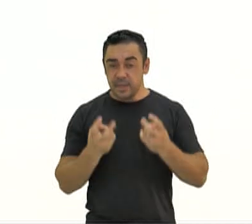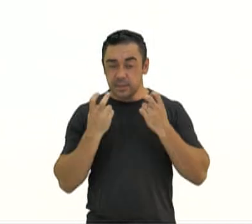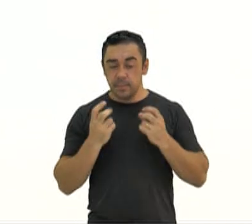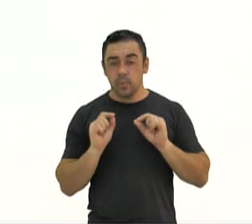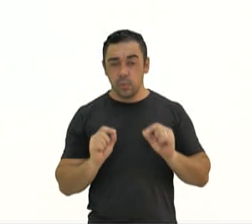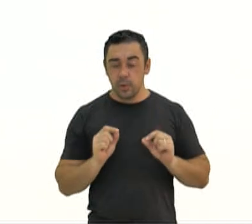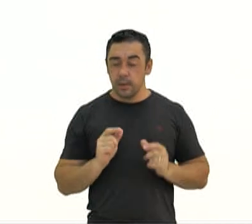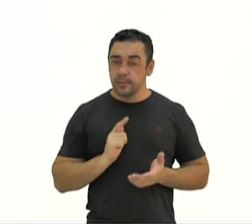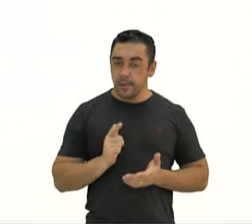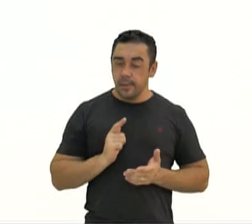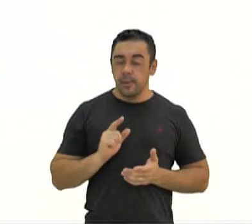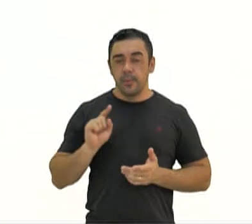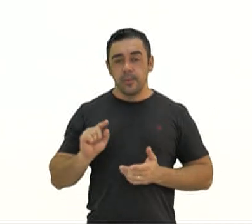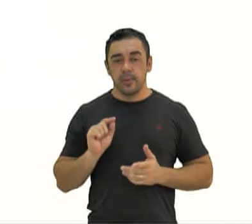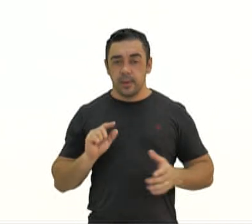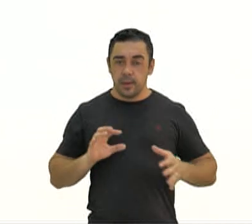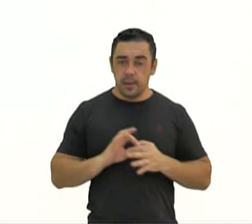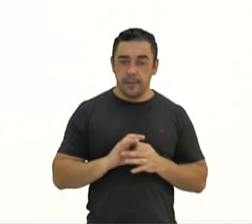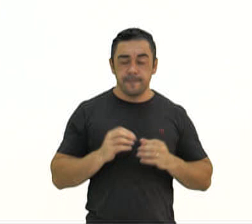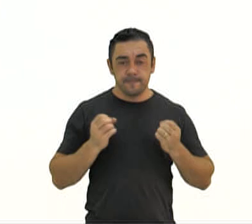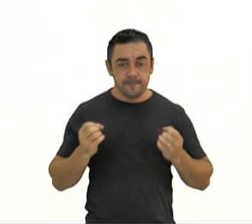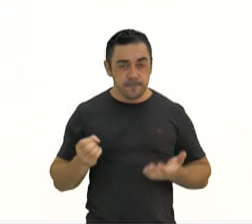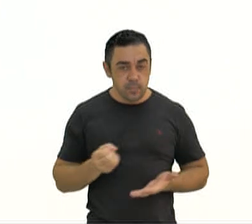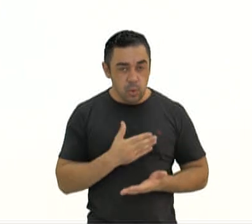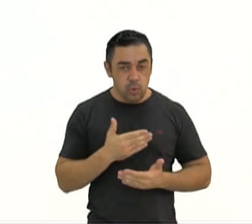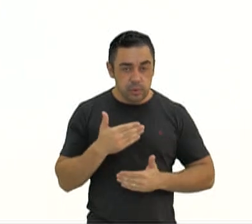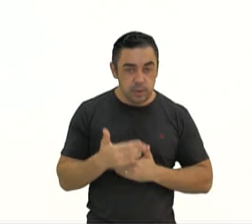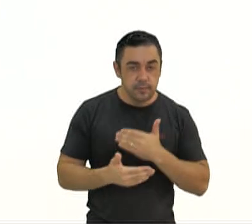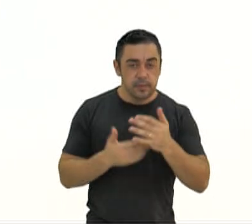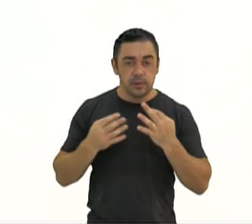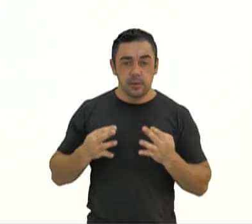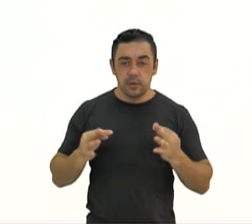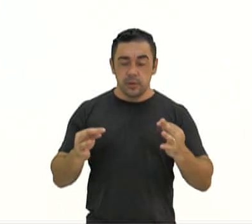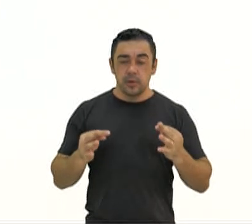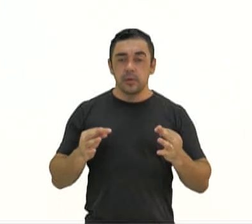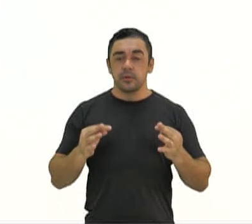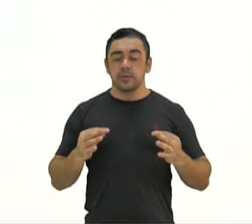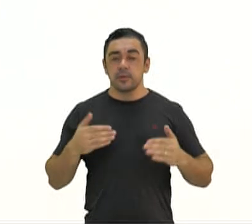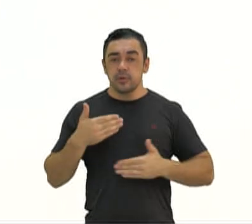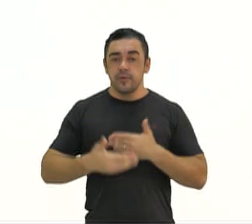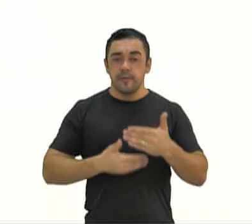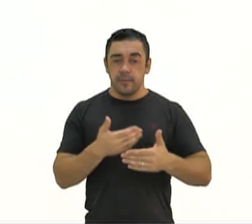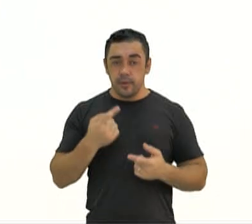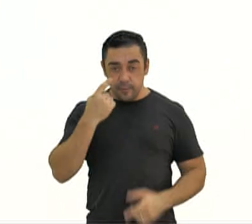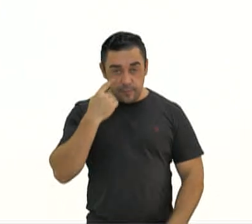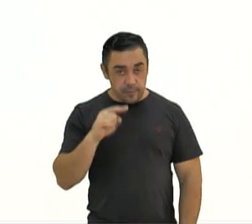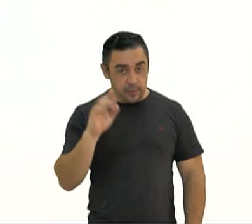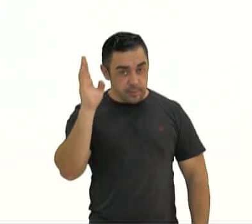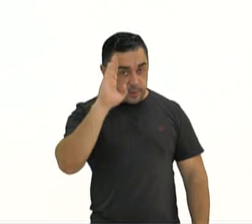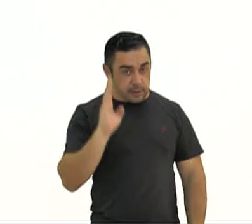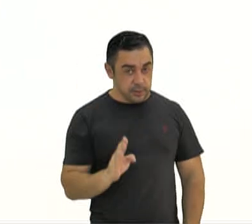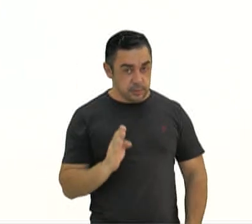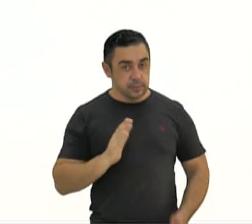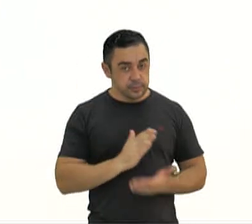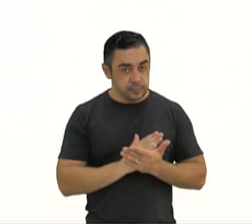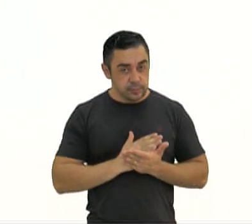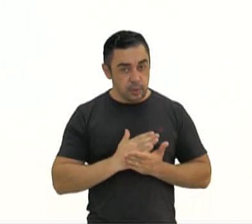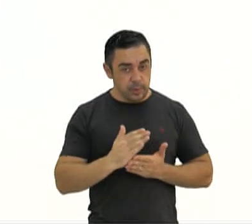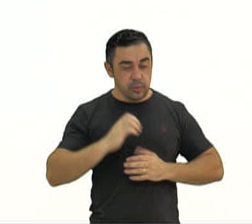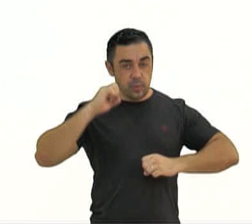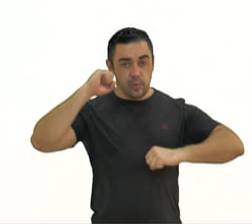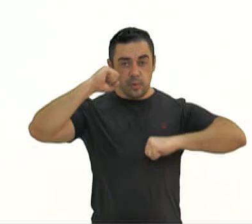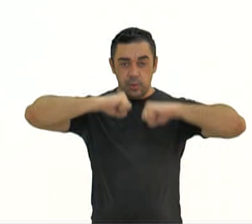um dilema aí, ligado à modernização versus desenvolvimento. Então nós vemos que o Brasil entrou na